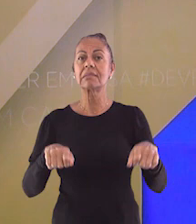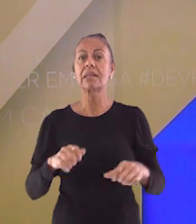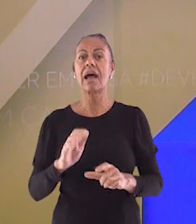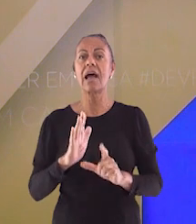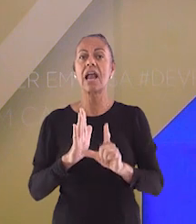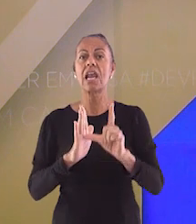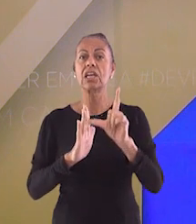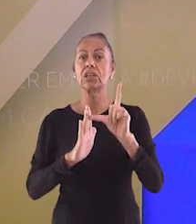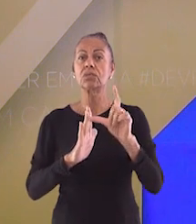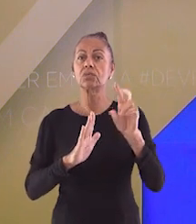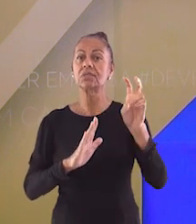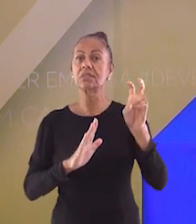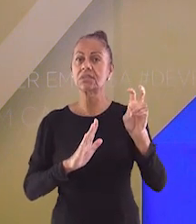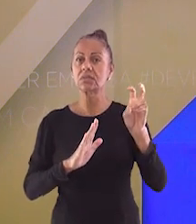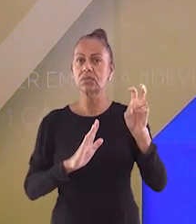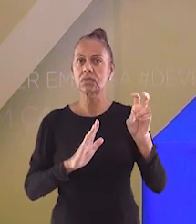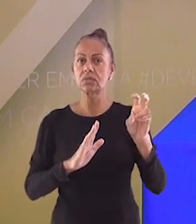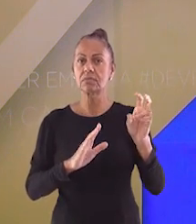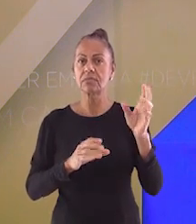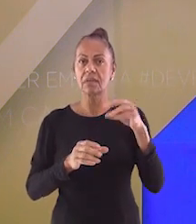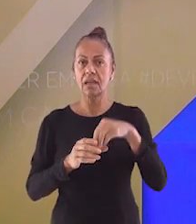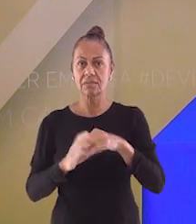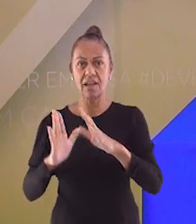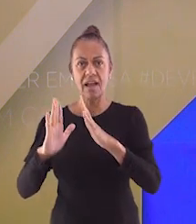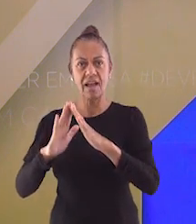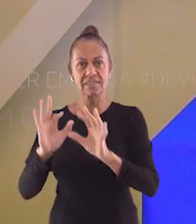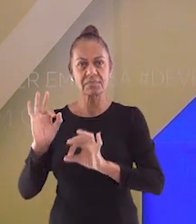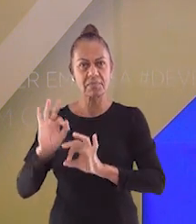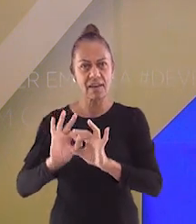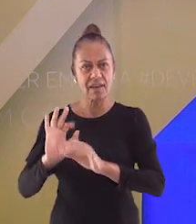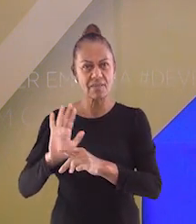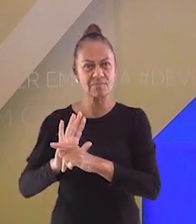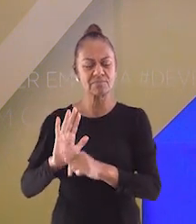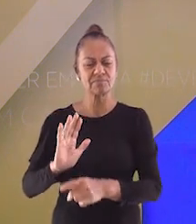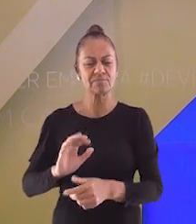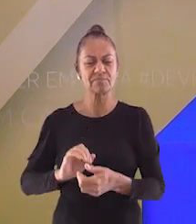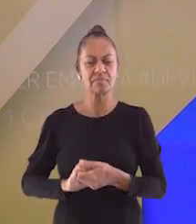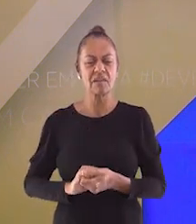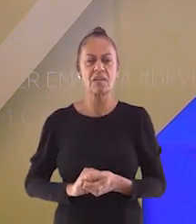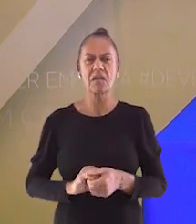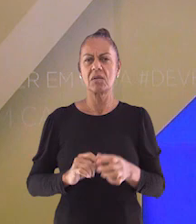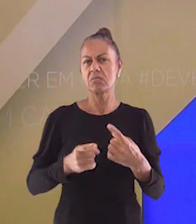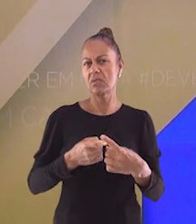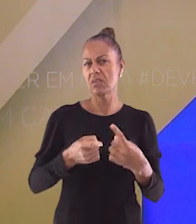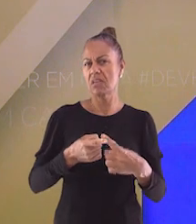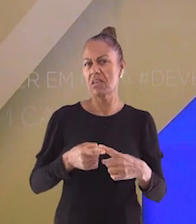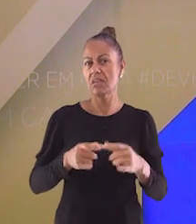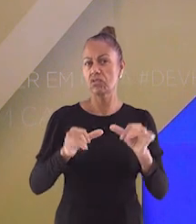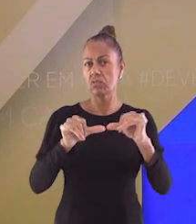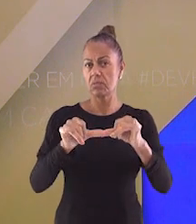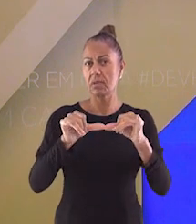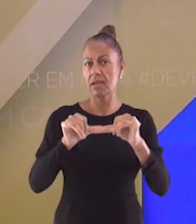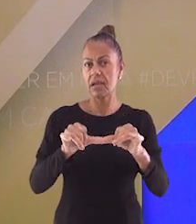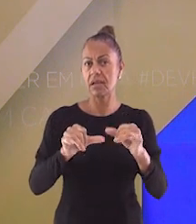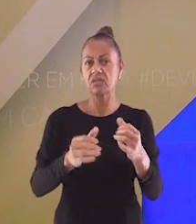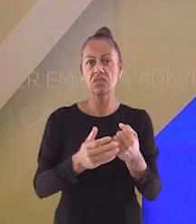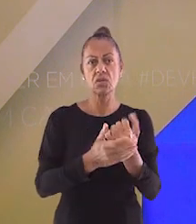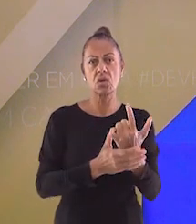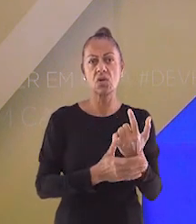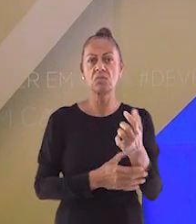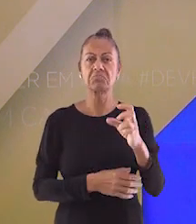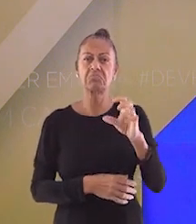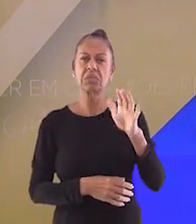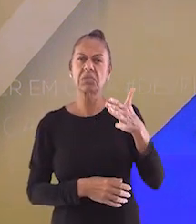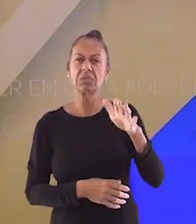mais ou menos de 5 litros de detergente caseiro. Um detergente comprado em mercado tem somente 500 ml, ou seja,